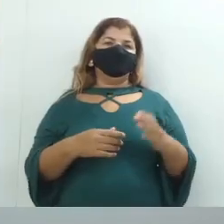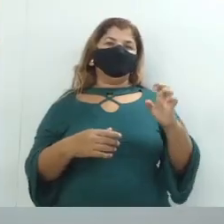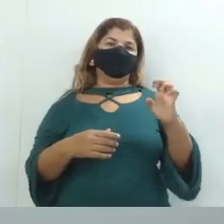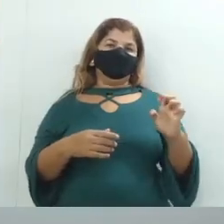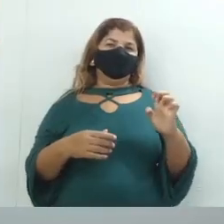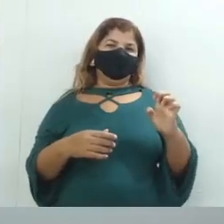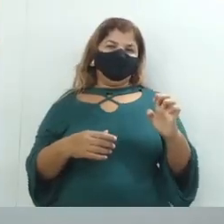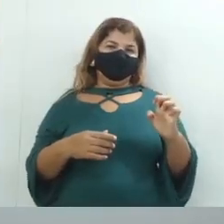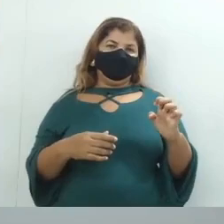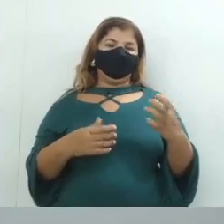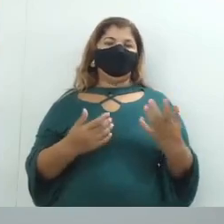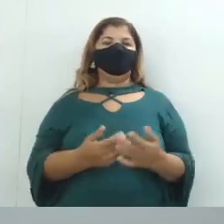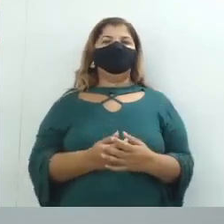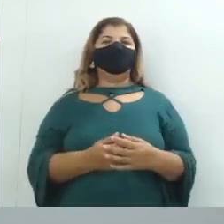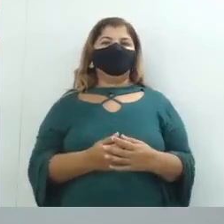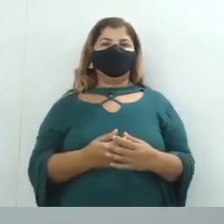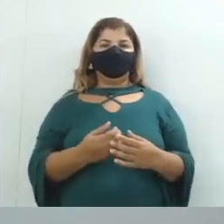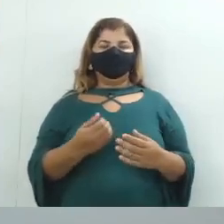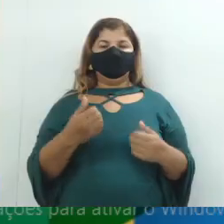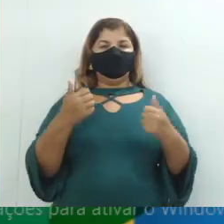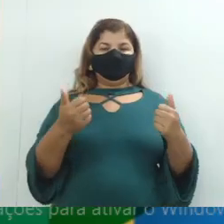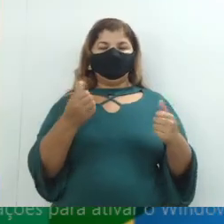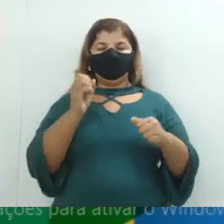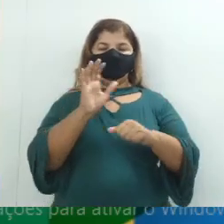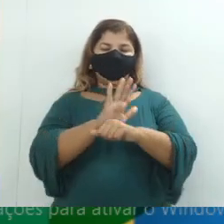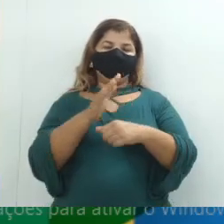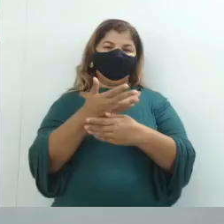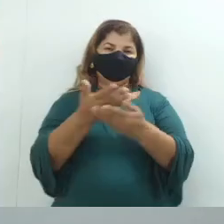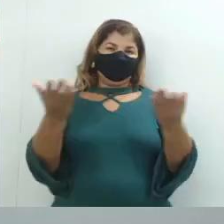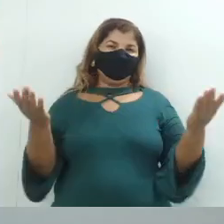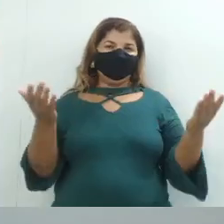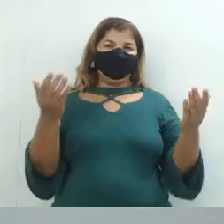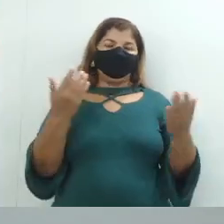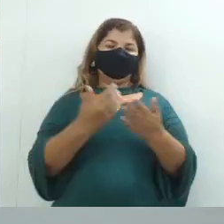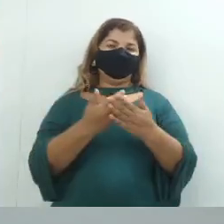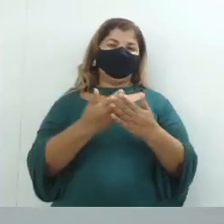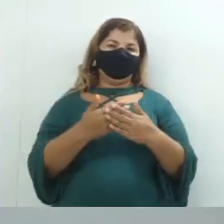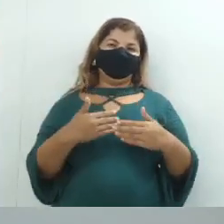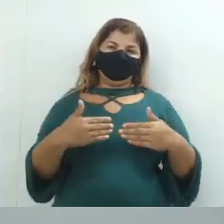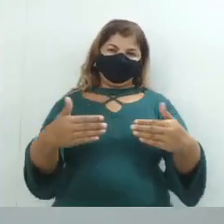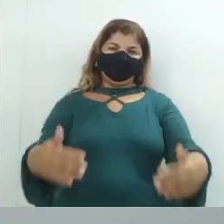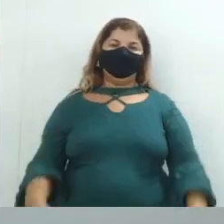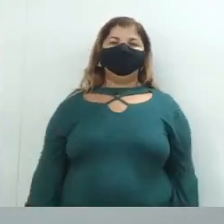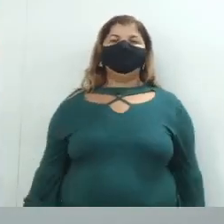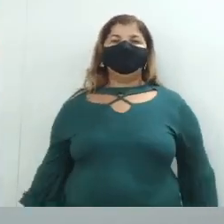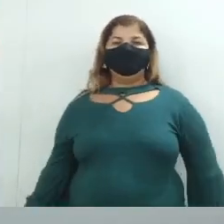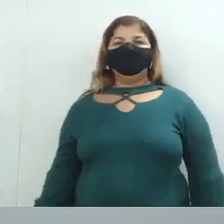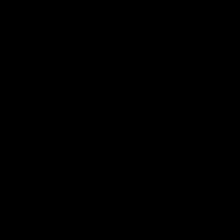letra E, gente. Boa aula para todo mundo, bons estudos e vamos que vamos.